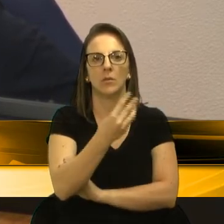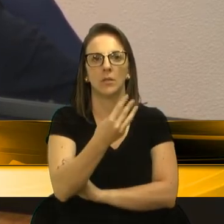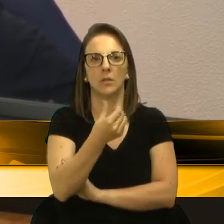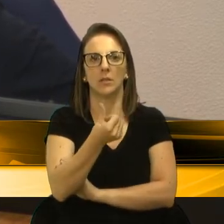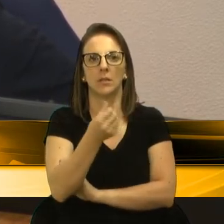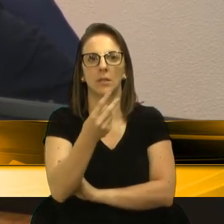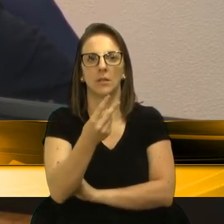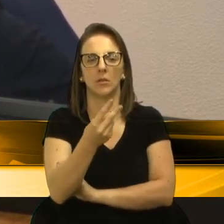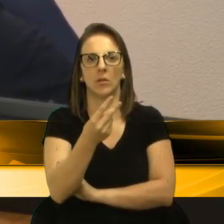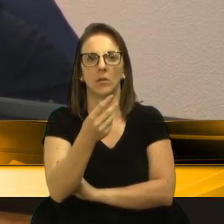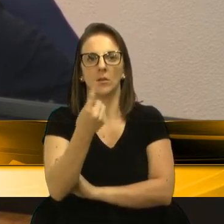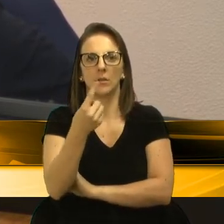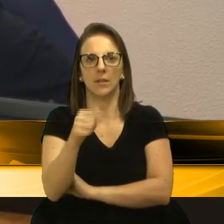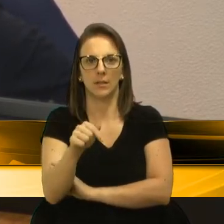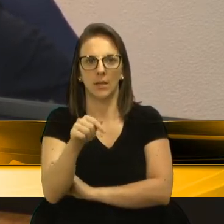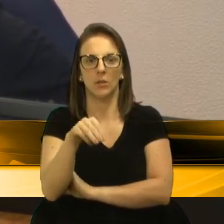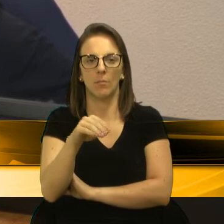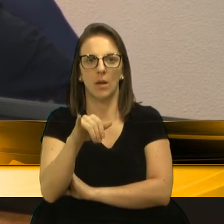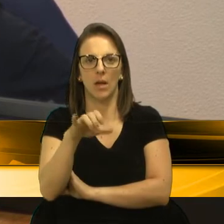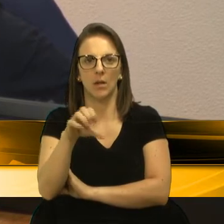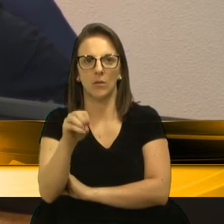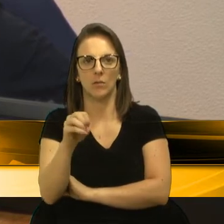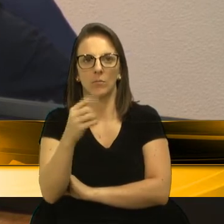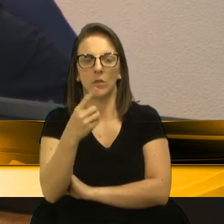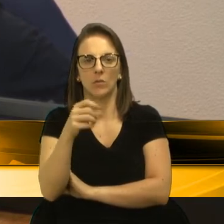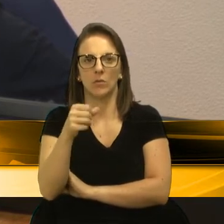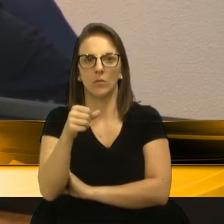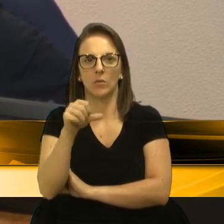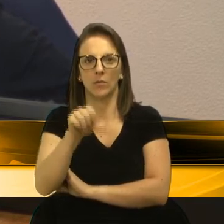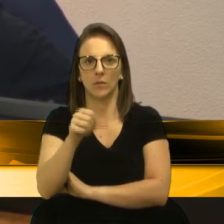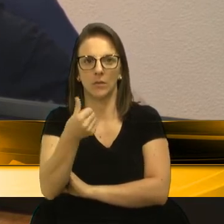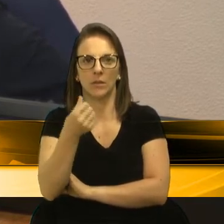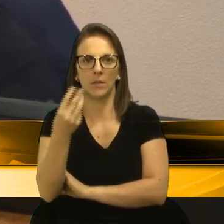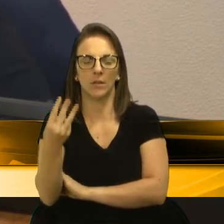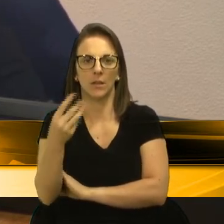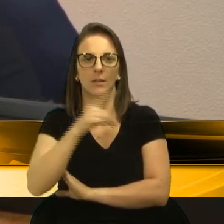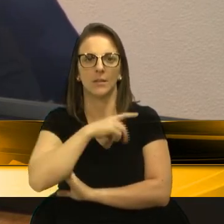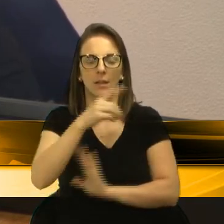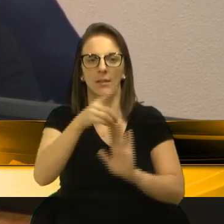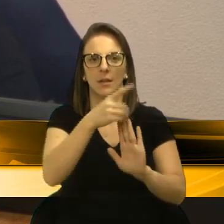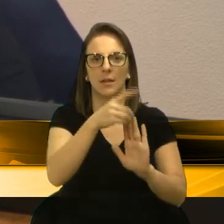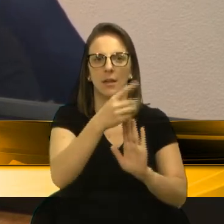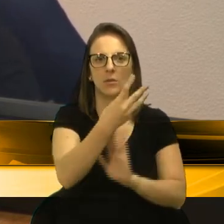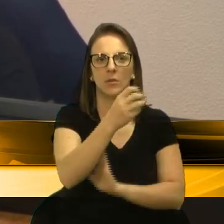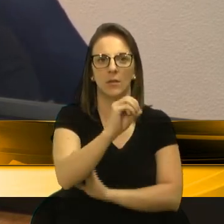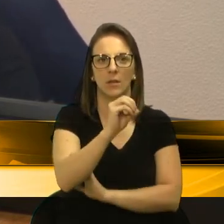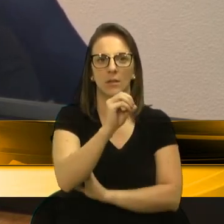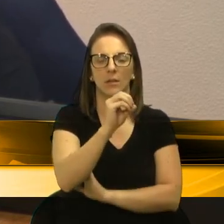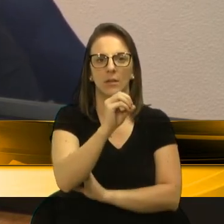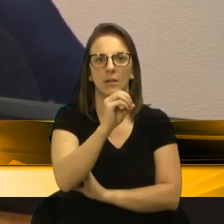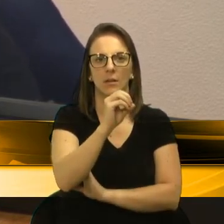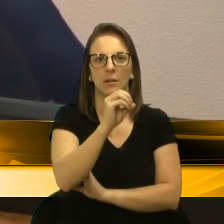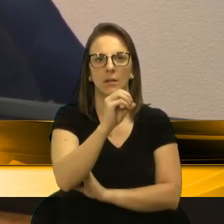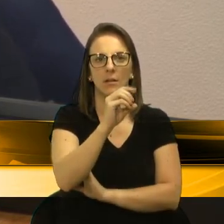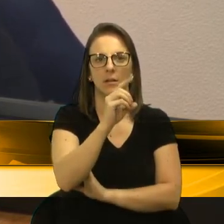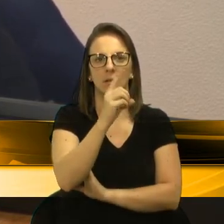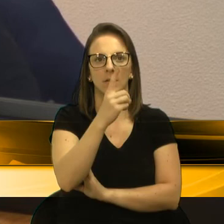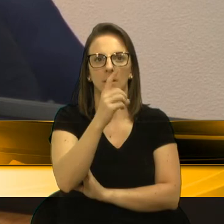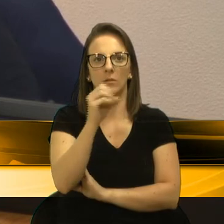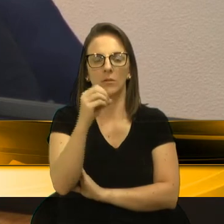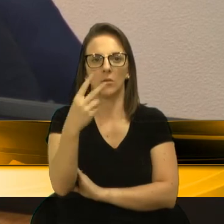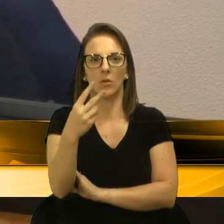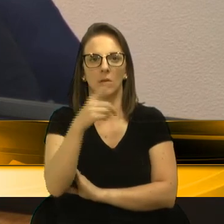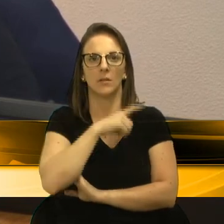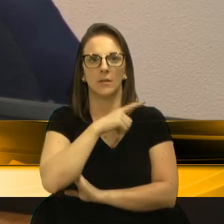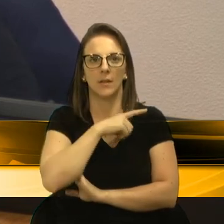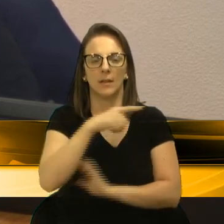de 17 de maio de 93, regulamentada pelo Decreto 30.102, de 4 de setembro de 91. 4. Certidão de diretrizes emitida